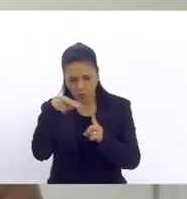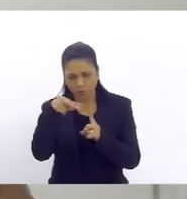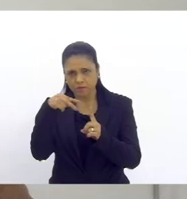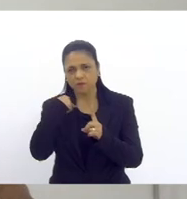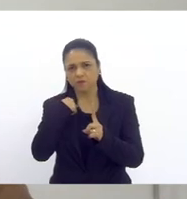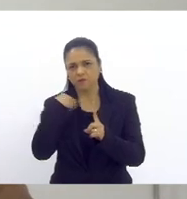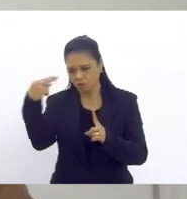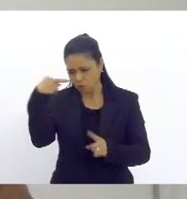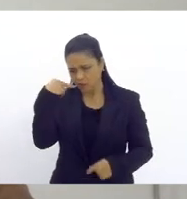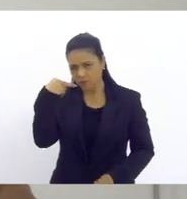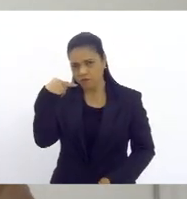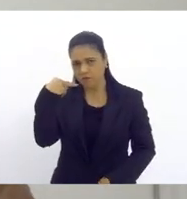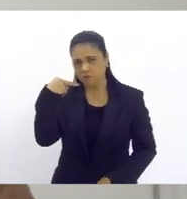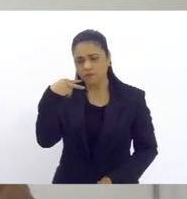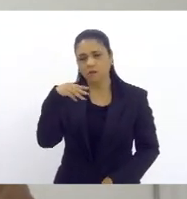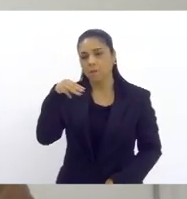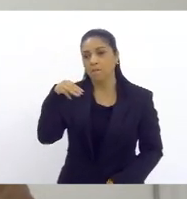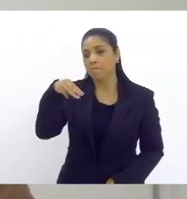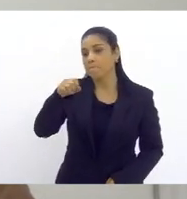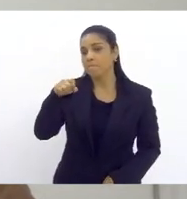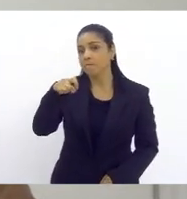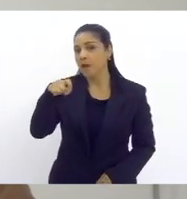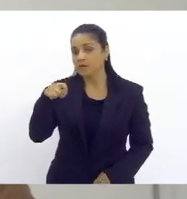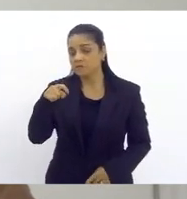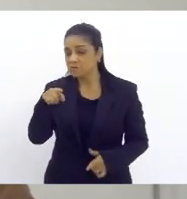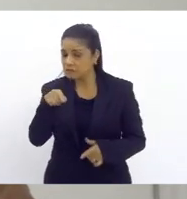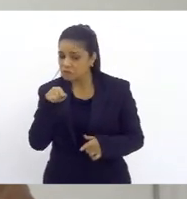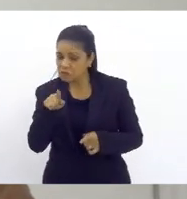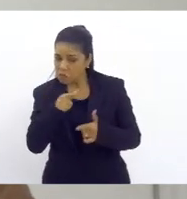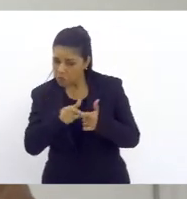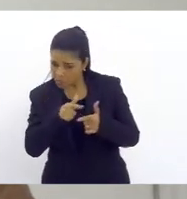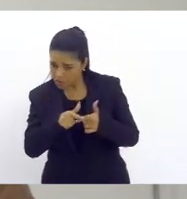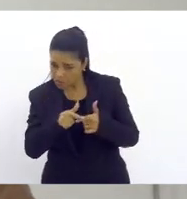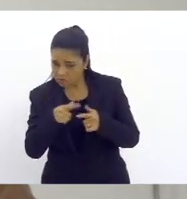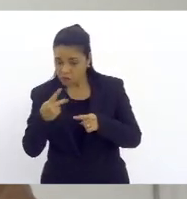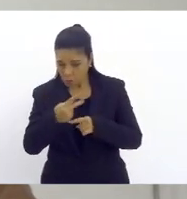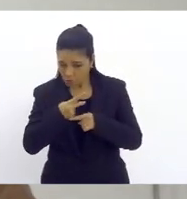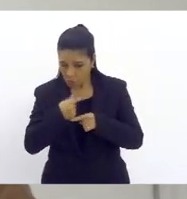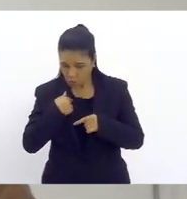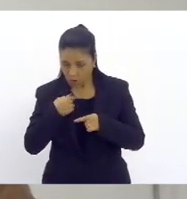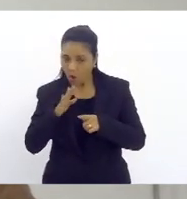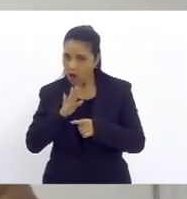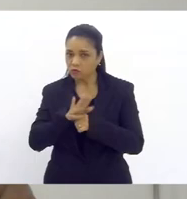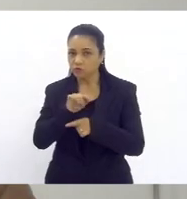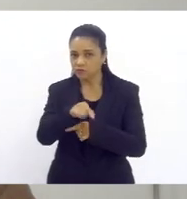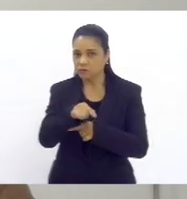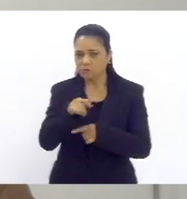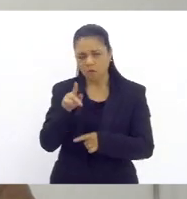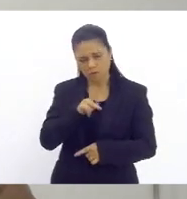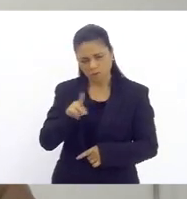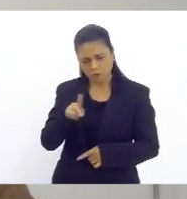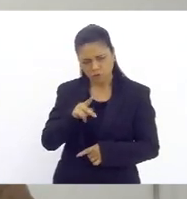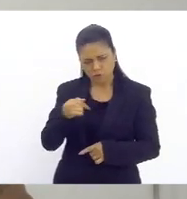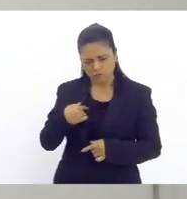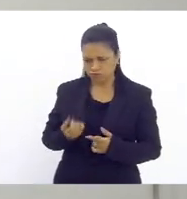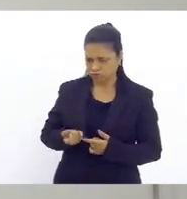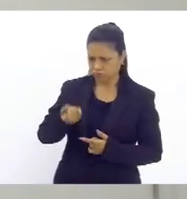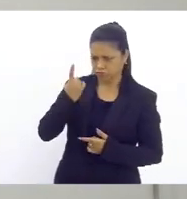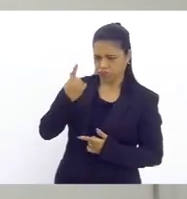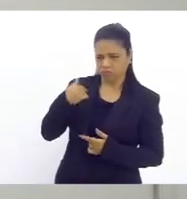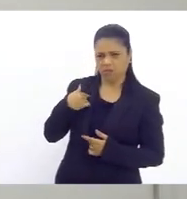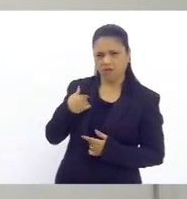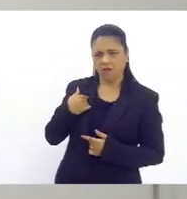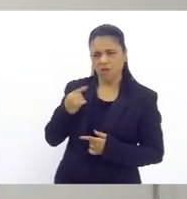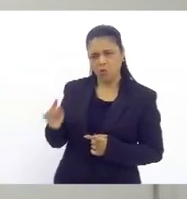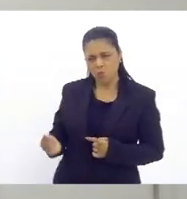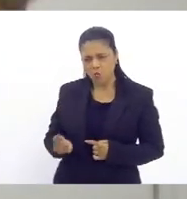nome primeiro nome Max né Max se você tiver algum problema você me procura que eu te ajudo tá aí eu achei estranho por eu ter sido um